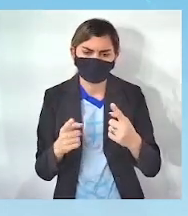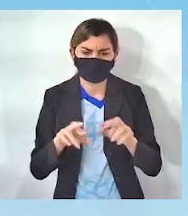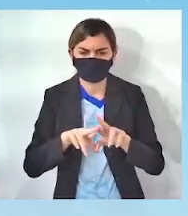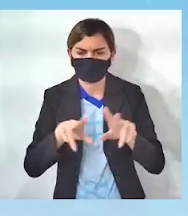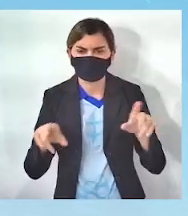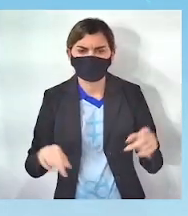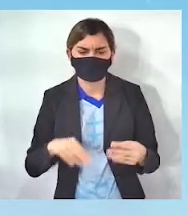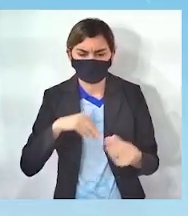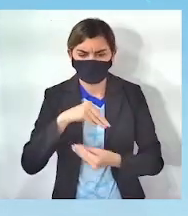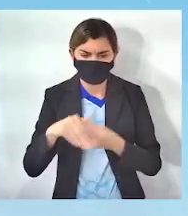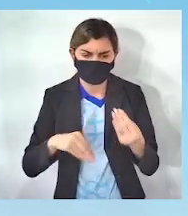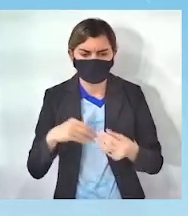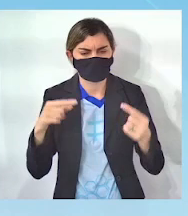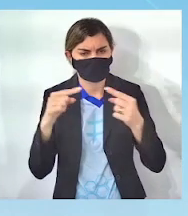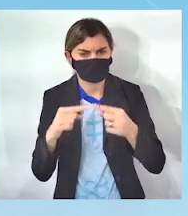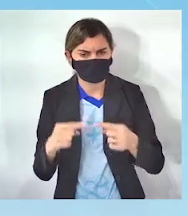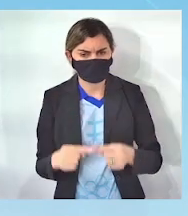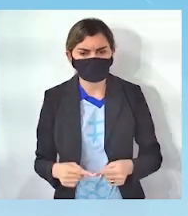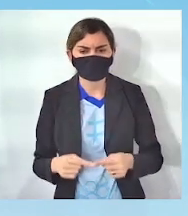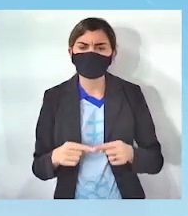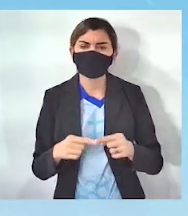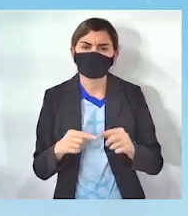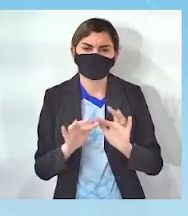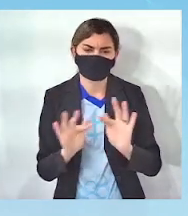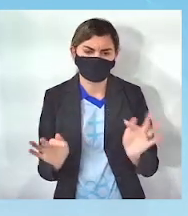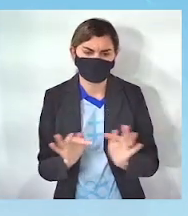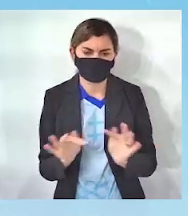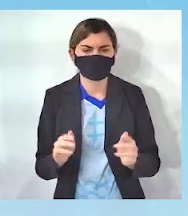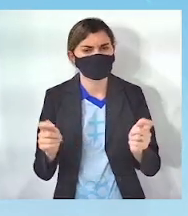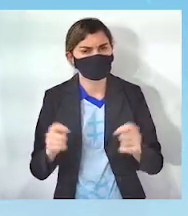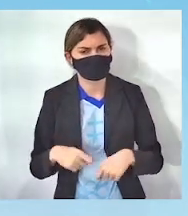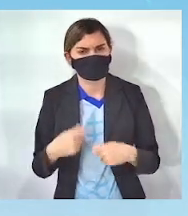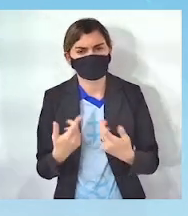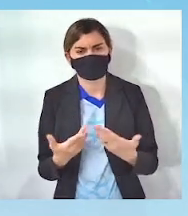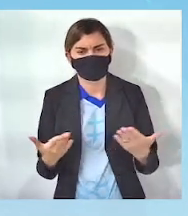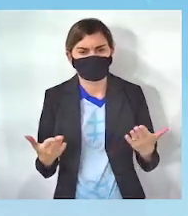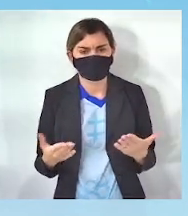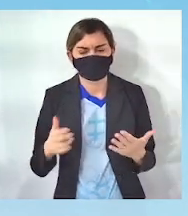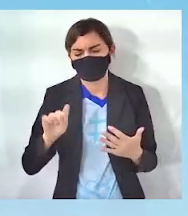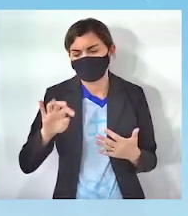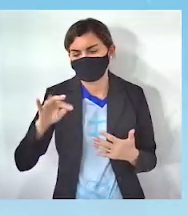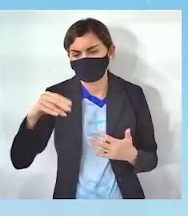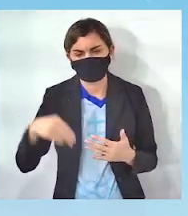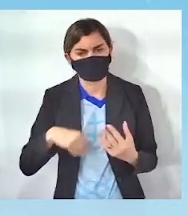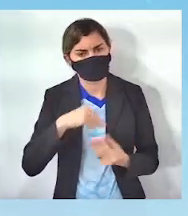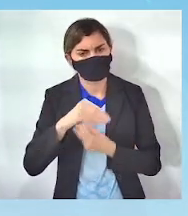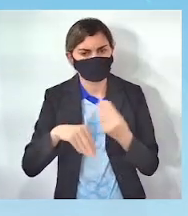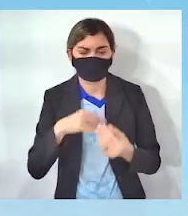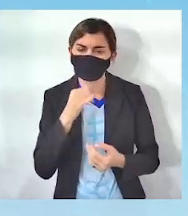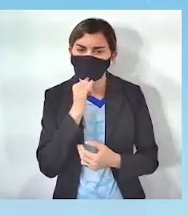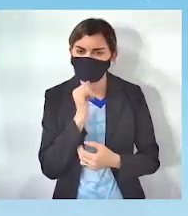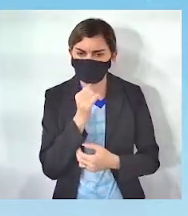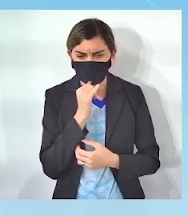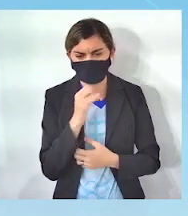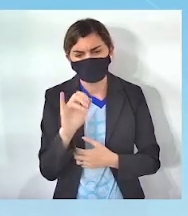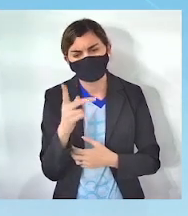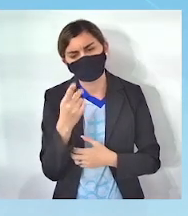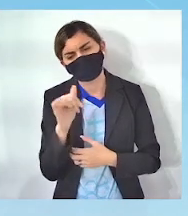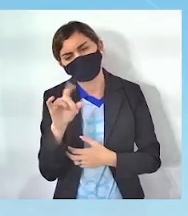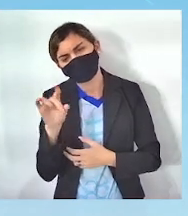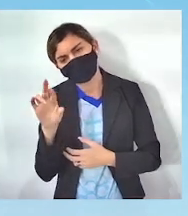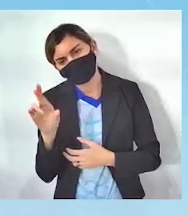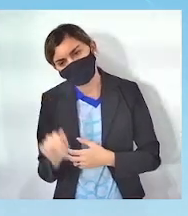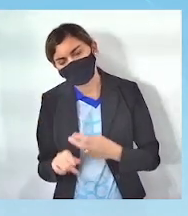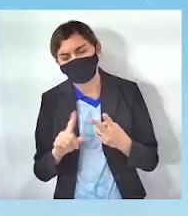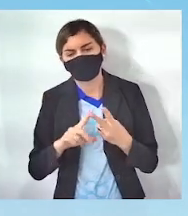elementos vão se combinar na razão mais simples possível. Ou seja, um átomo de um elemento, por exemplo, hidrogênio e